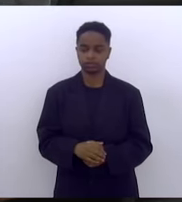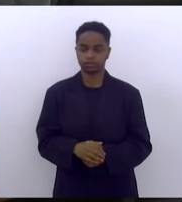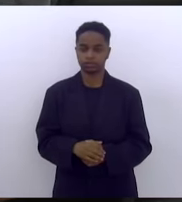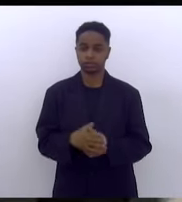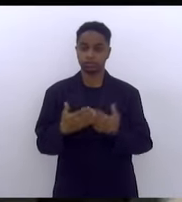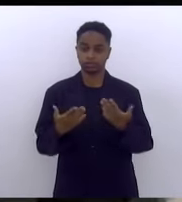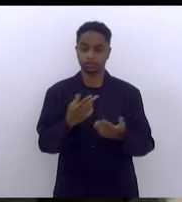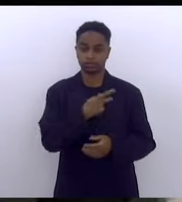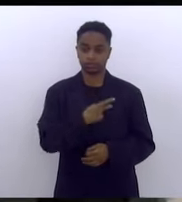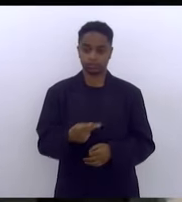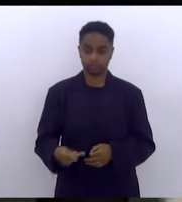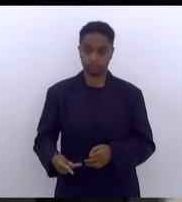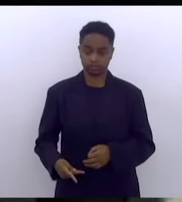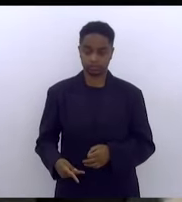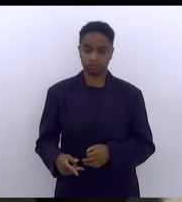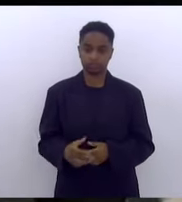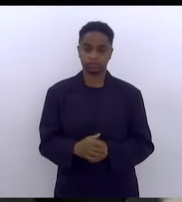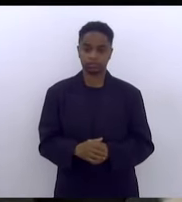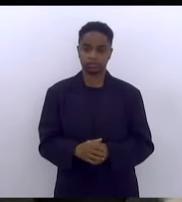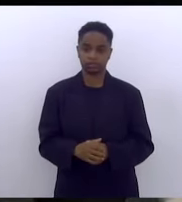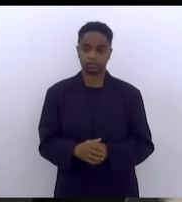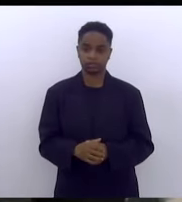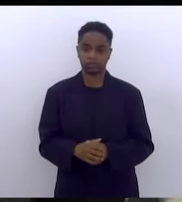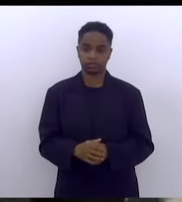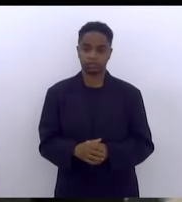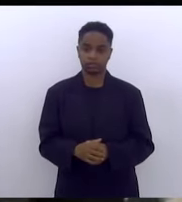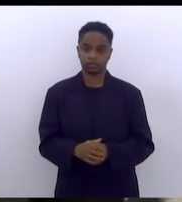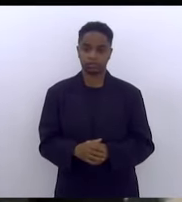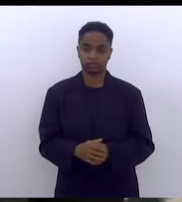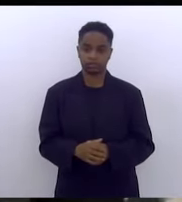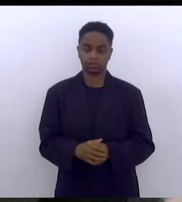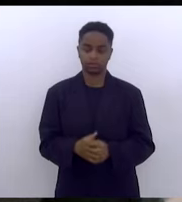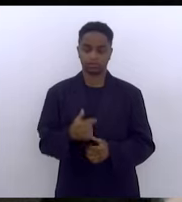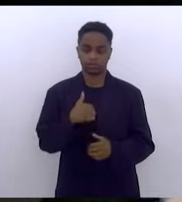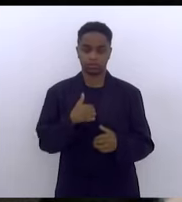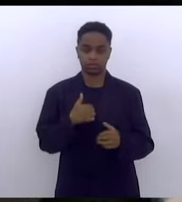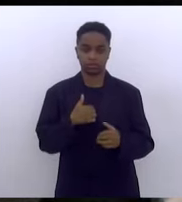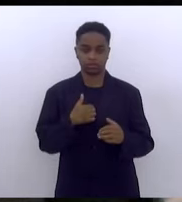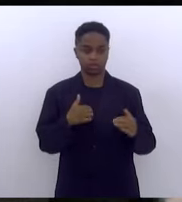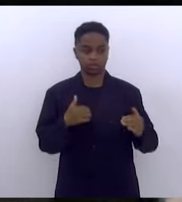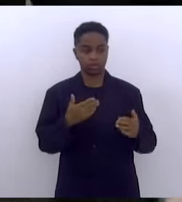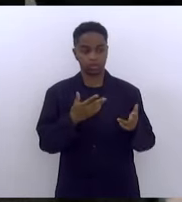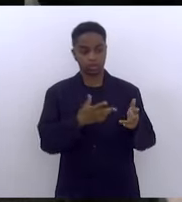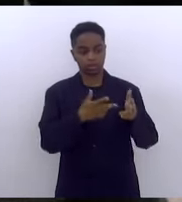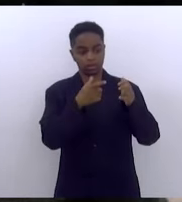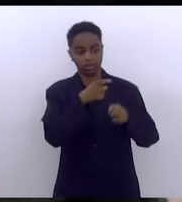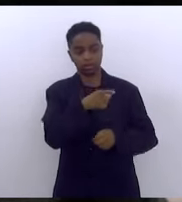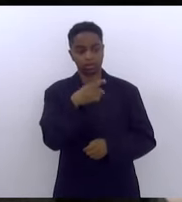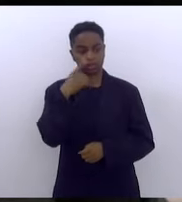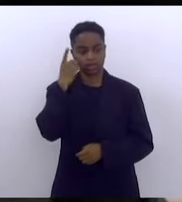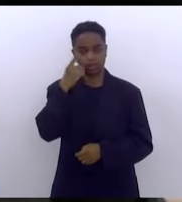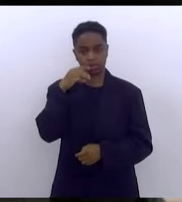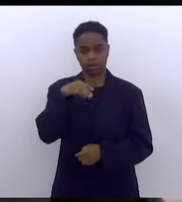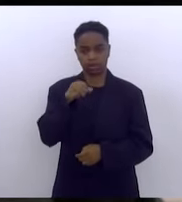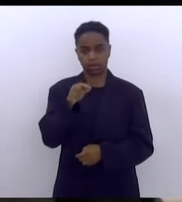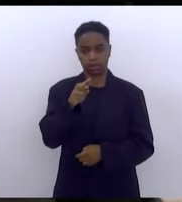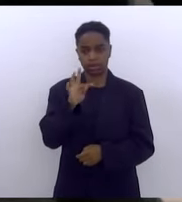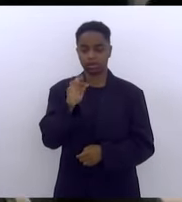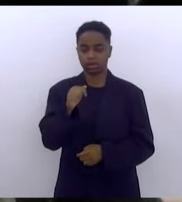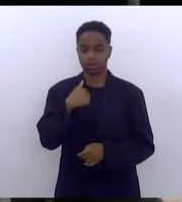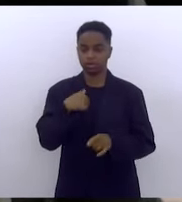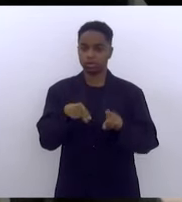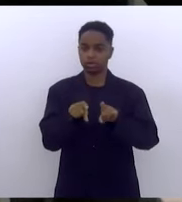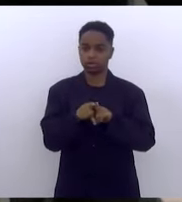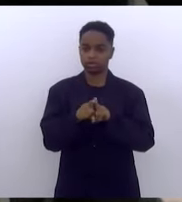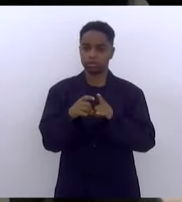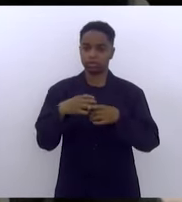Senhor presidente, levando em consideração o que pontuou aqui a deputada Marta Rocha, também fico preocupada nesse sentido,